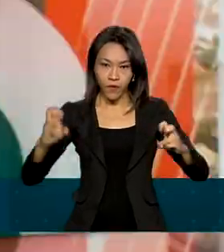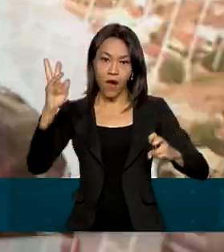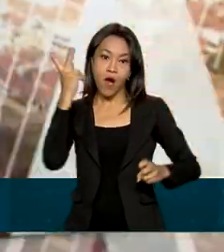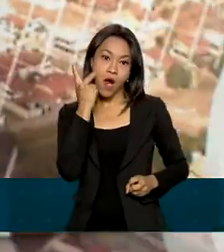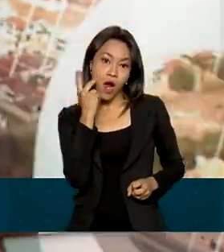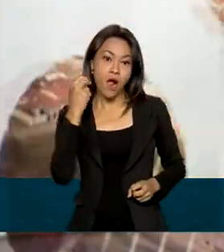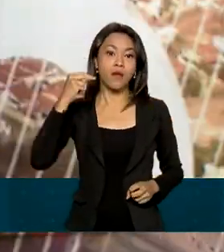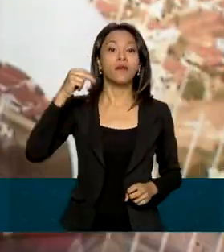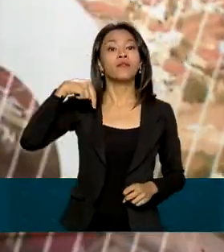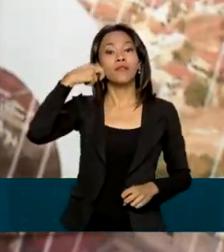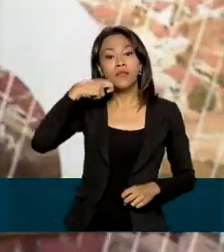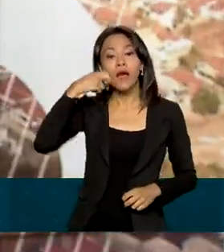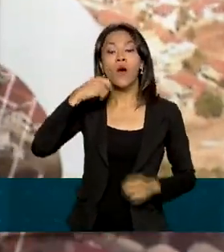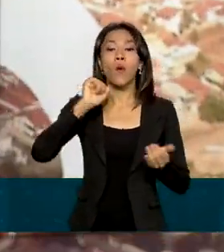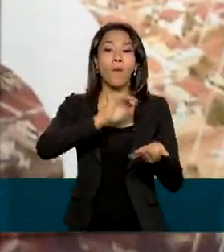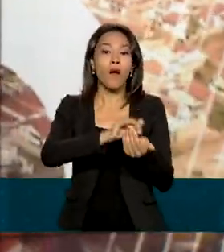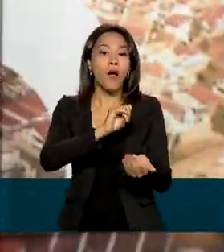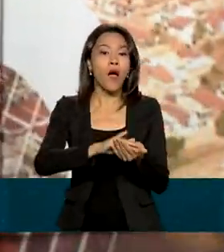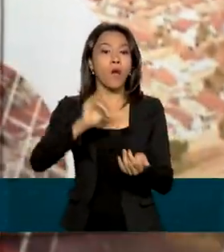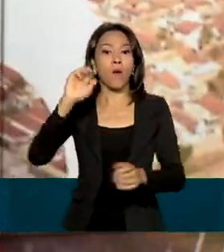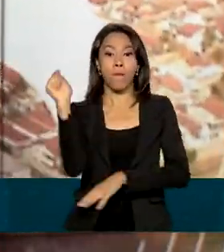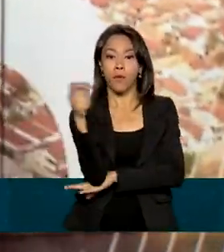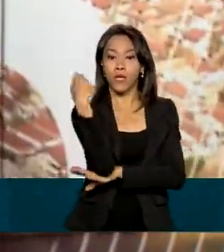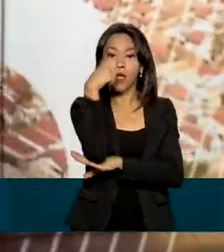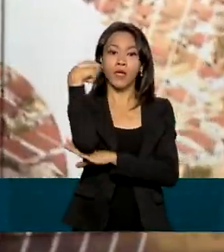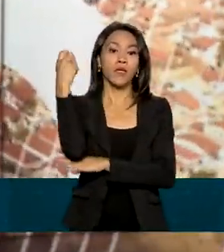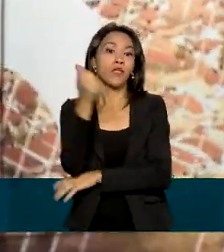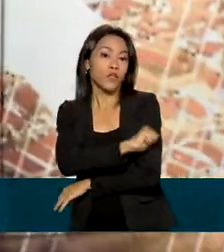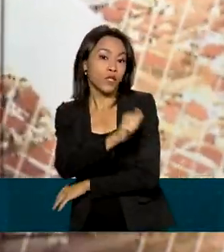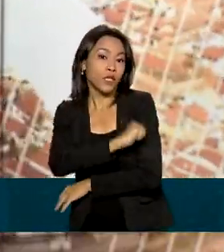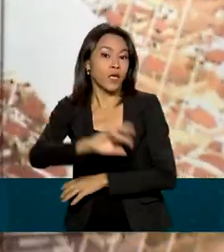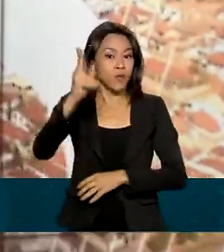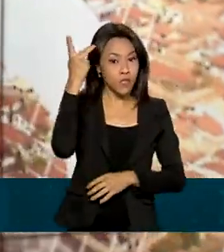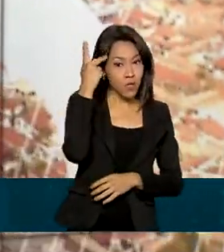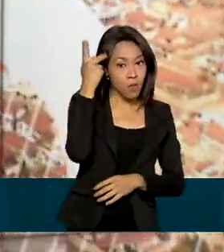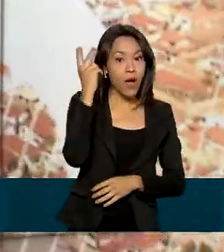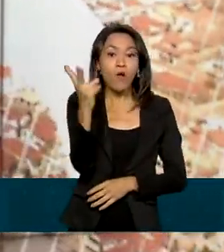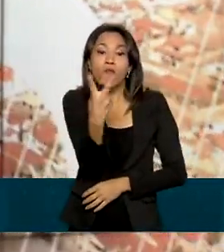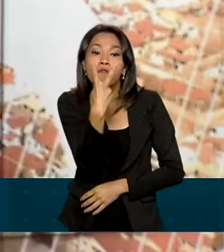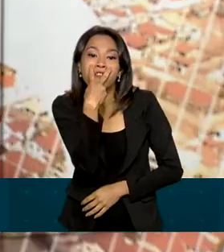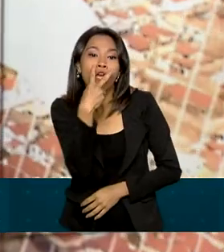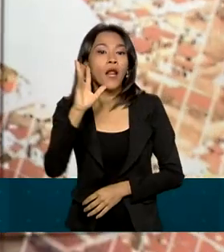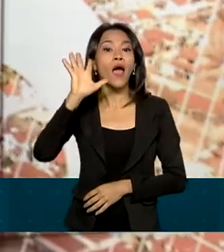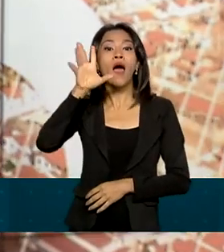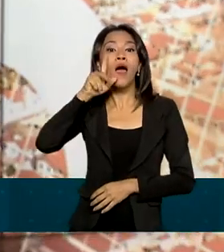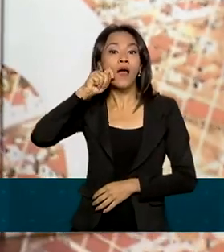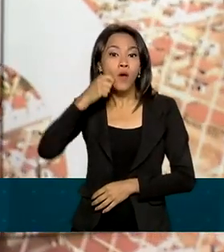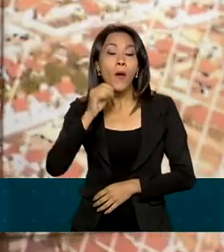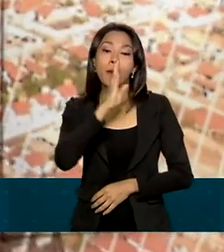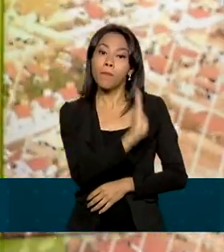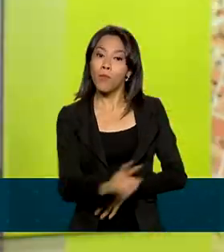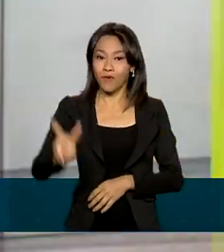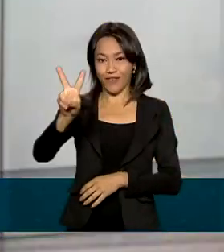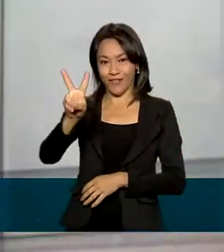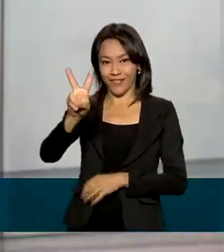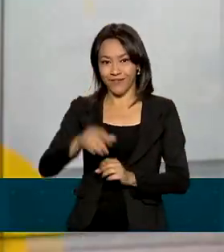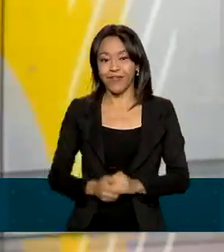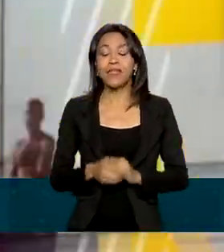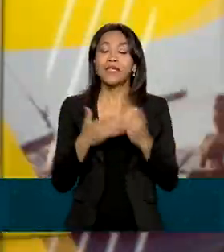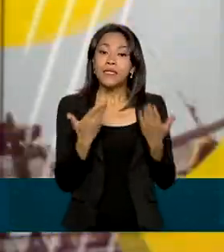Natal Palmas Porto Alegre Rio de Janeiro São Paulo Vitória Aracaju e Boa Vista